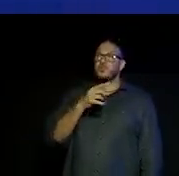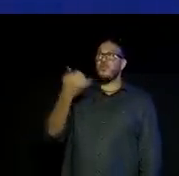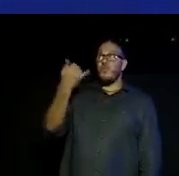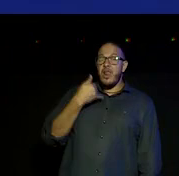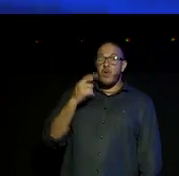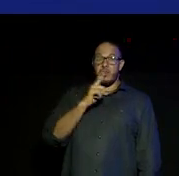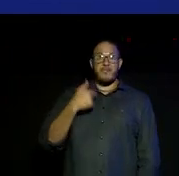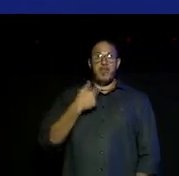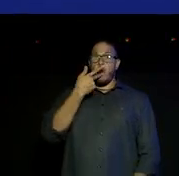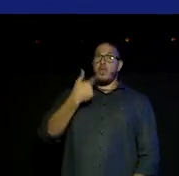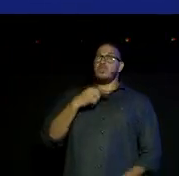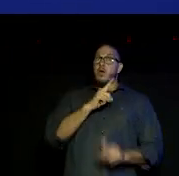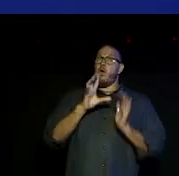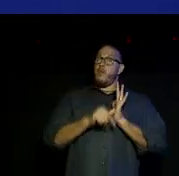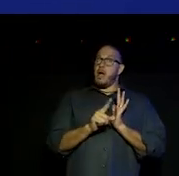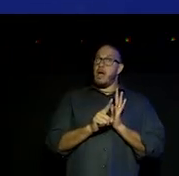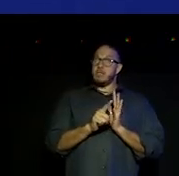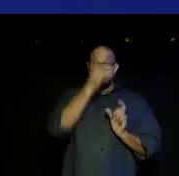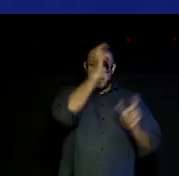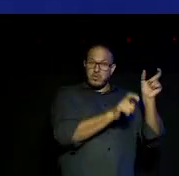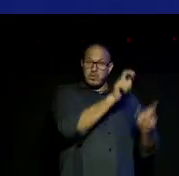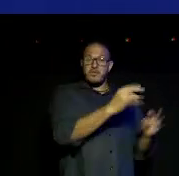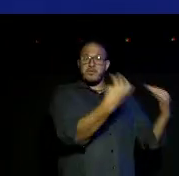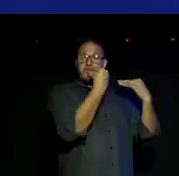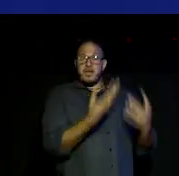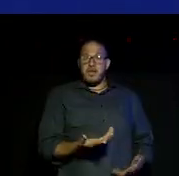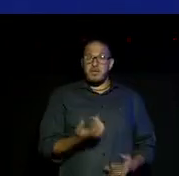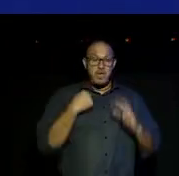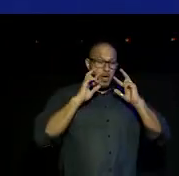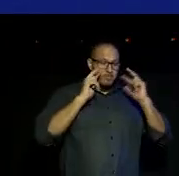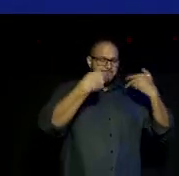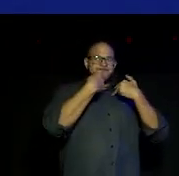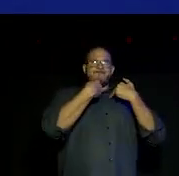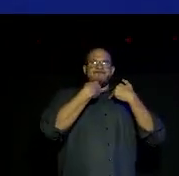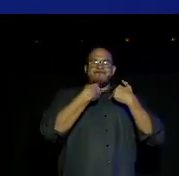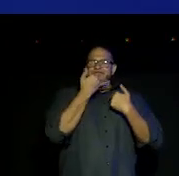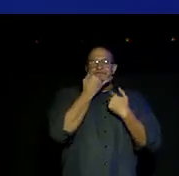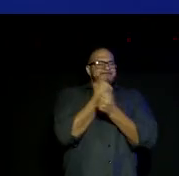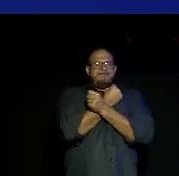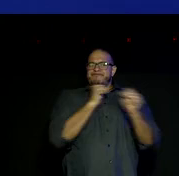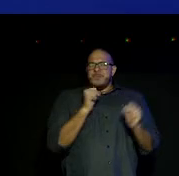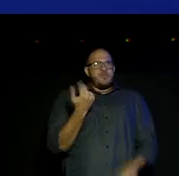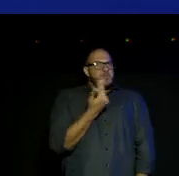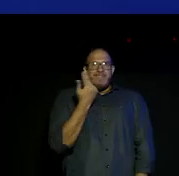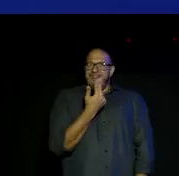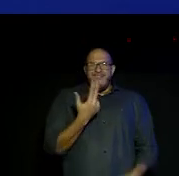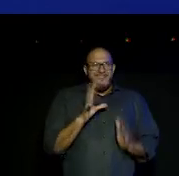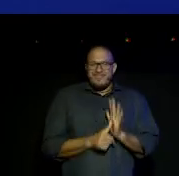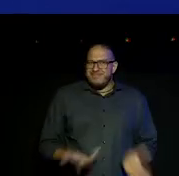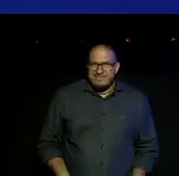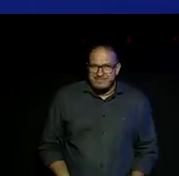senhor disse que eu não roubasse se alguém estivesse me vendo. Eu estou me vendo o tempo todo, portanto não dá para